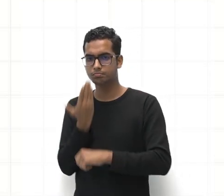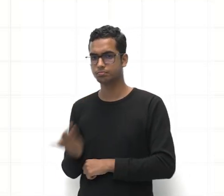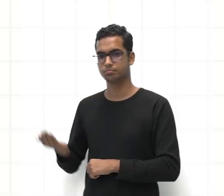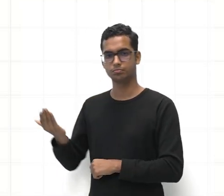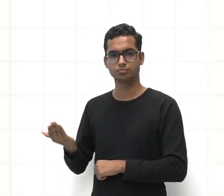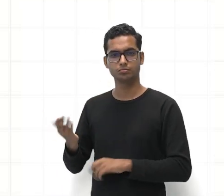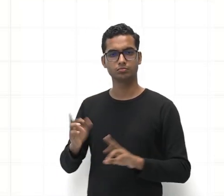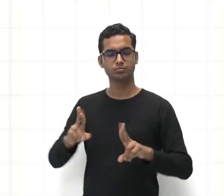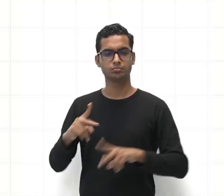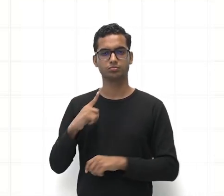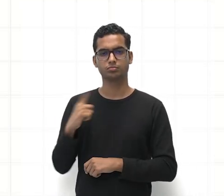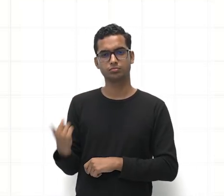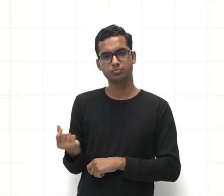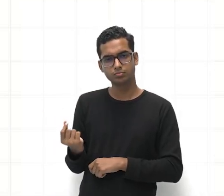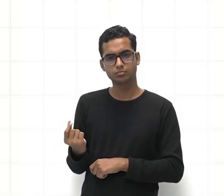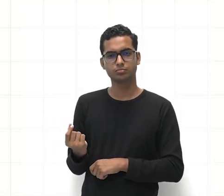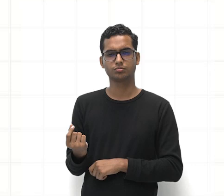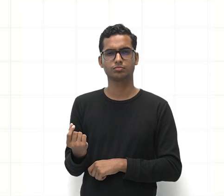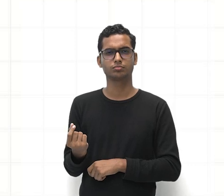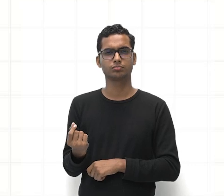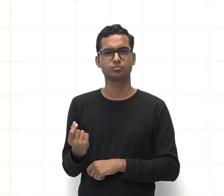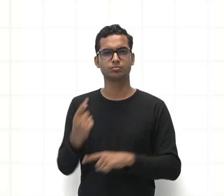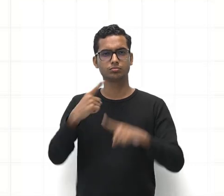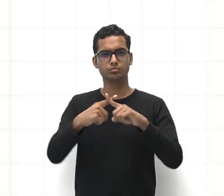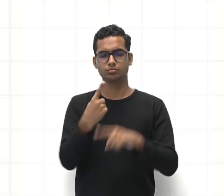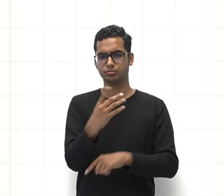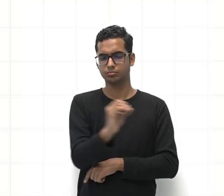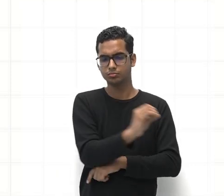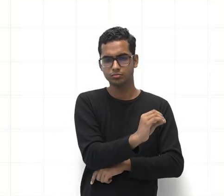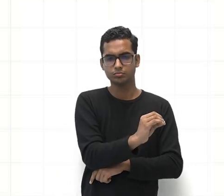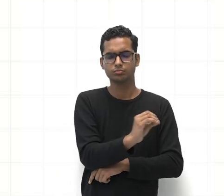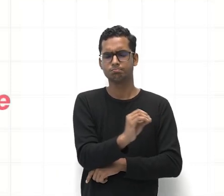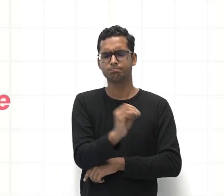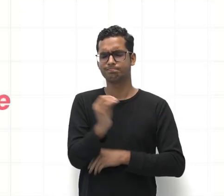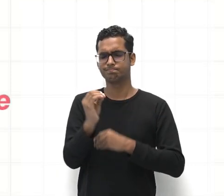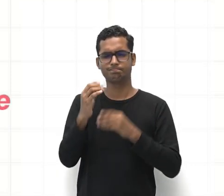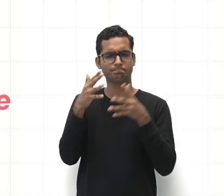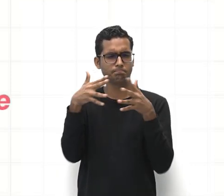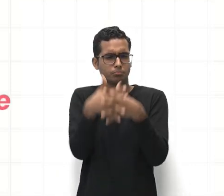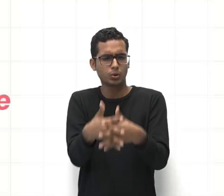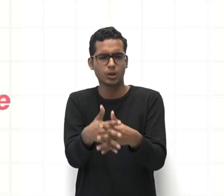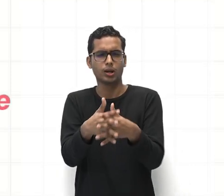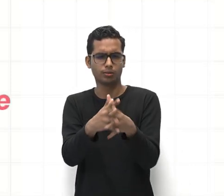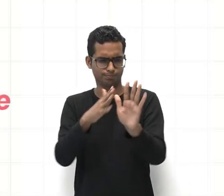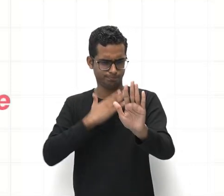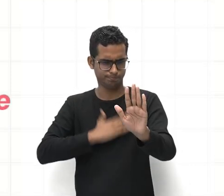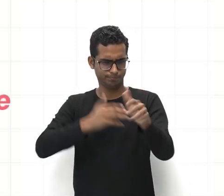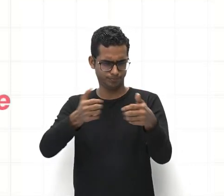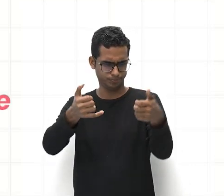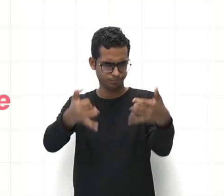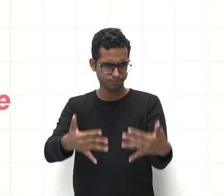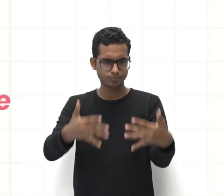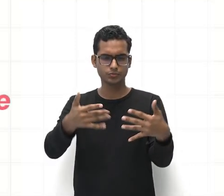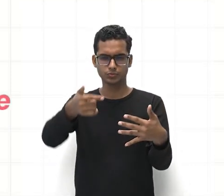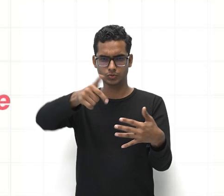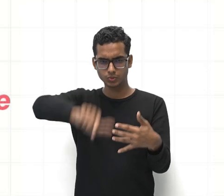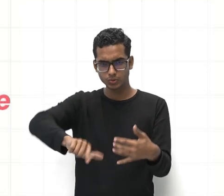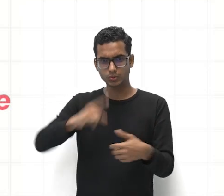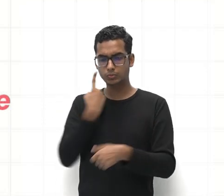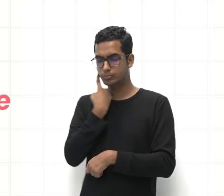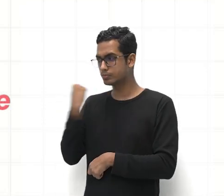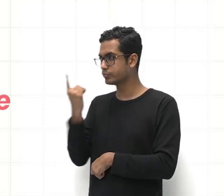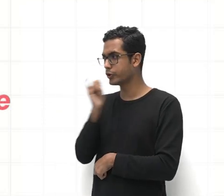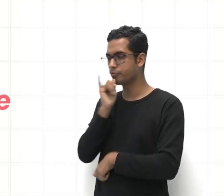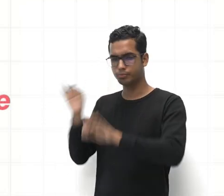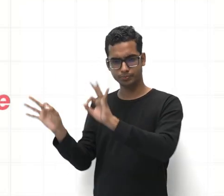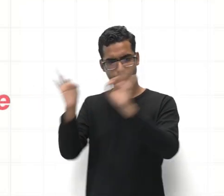multiplicado por 100. Professor, esse negócio não ficou muito claro não. Calma. Vamos ver como é que faz isso daqui. A diferença no